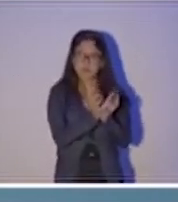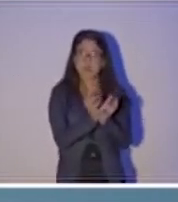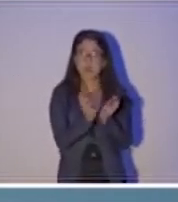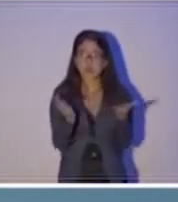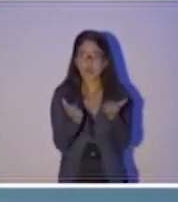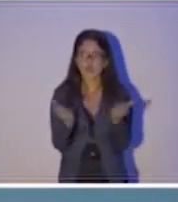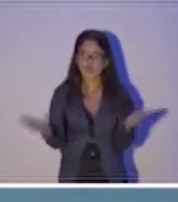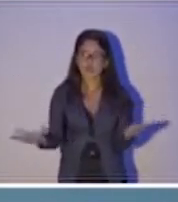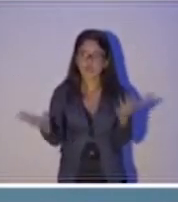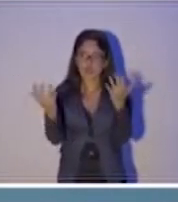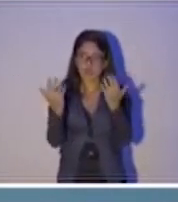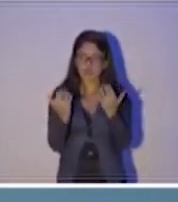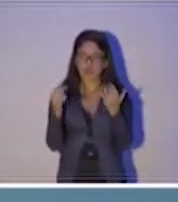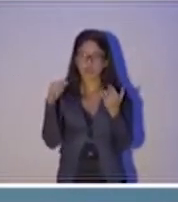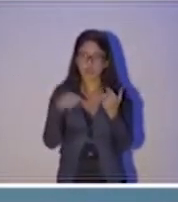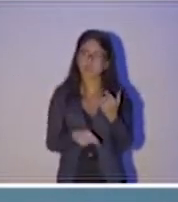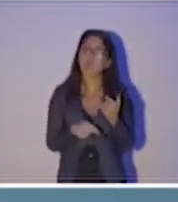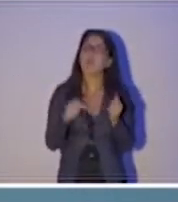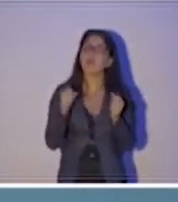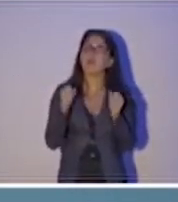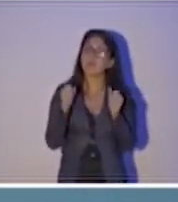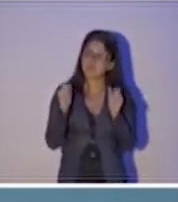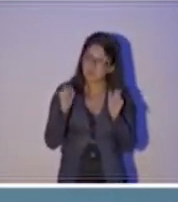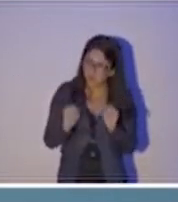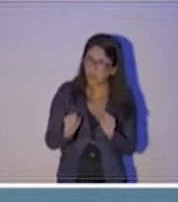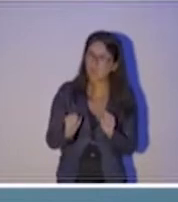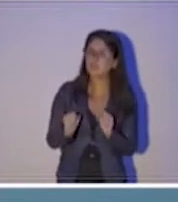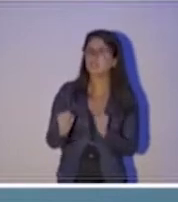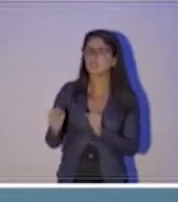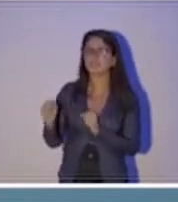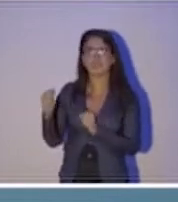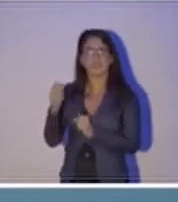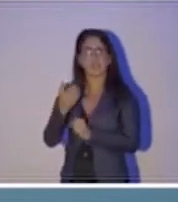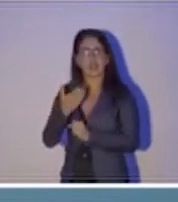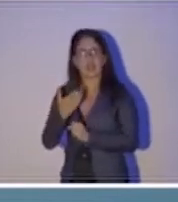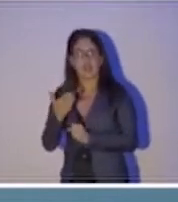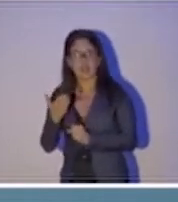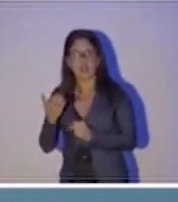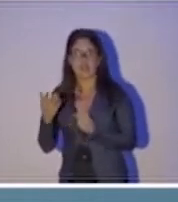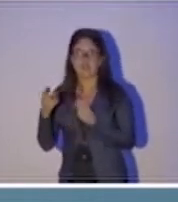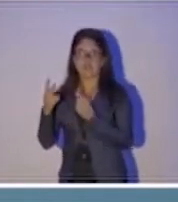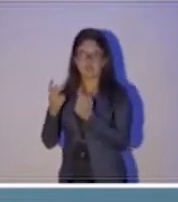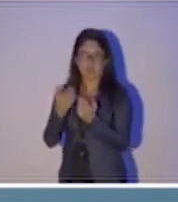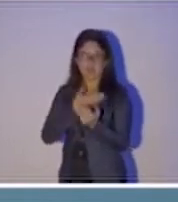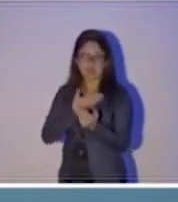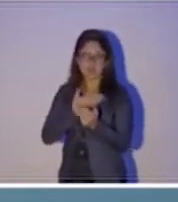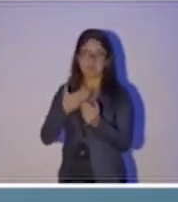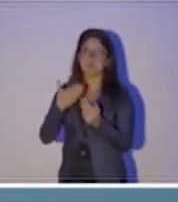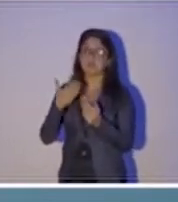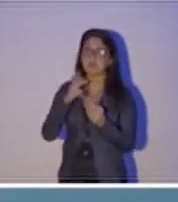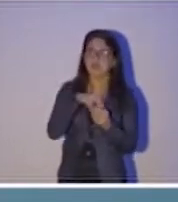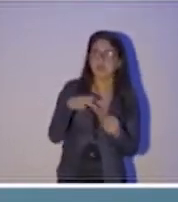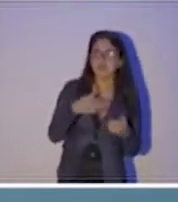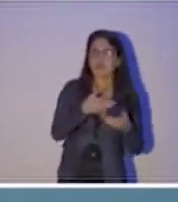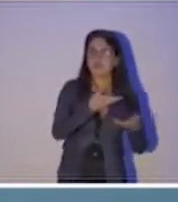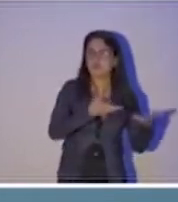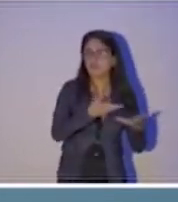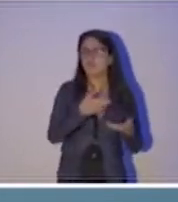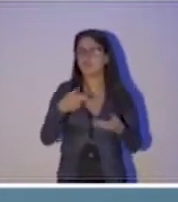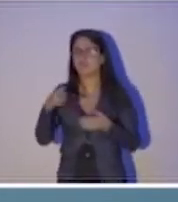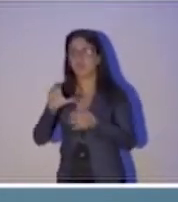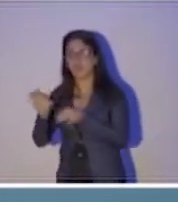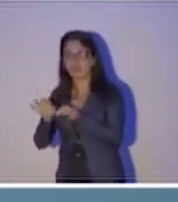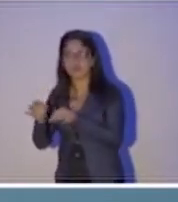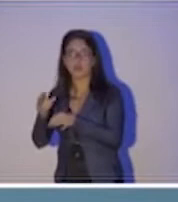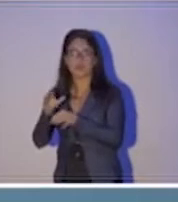pode e deve haver esse exercício de troca entre os pares, né, entre os profissionais envolvidos, de professor para professor,